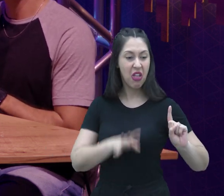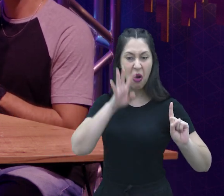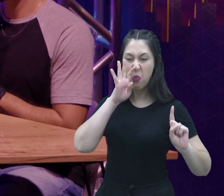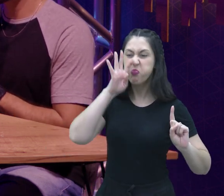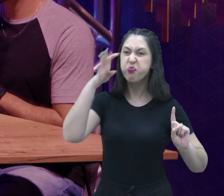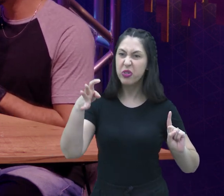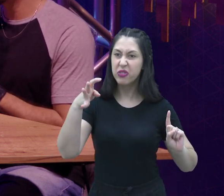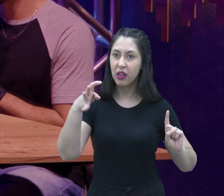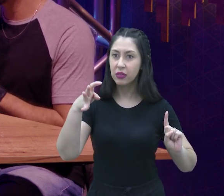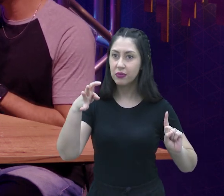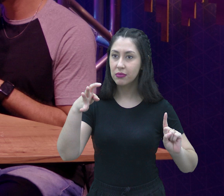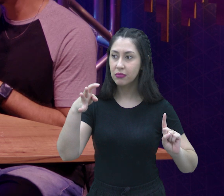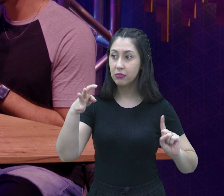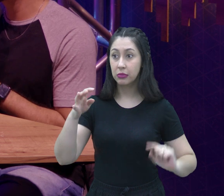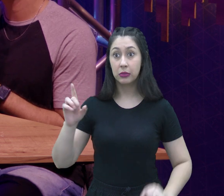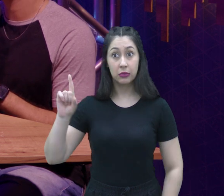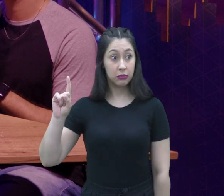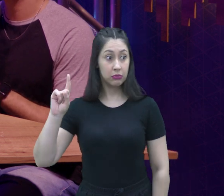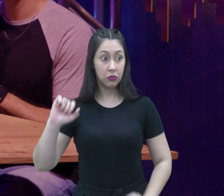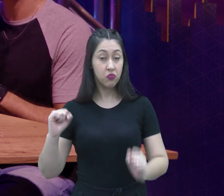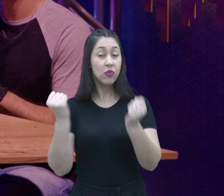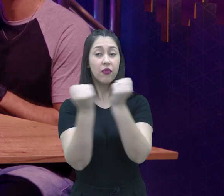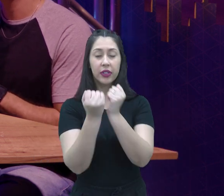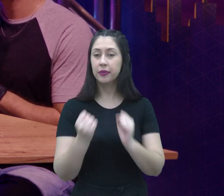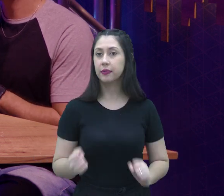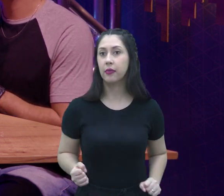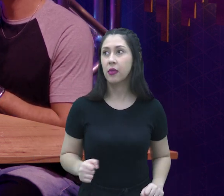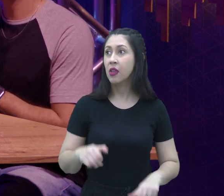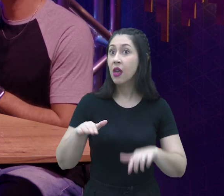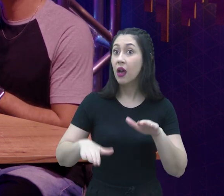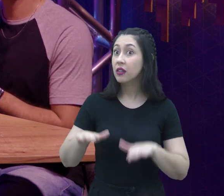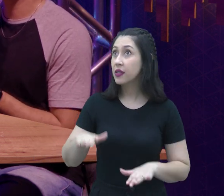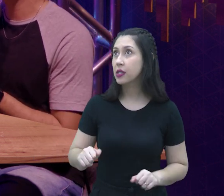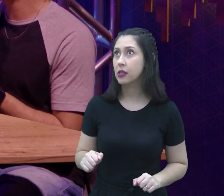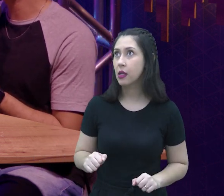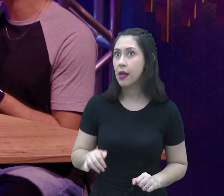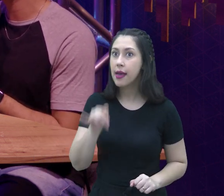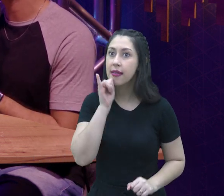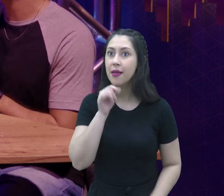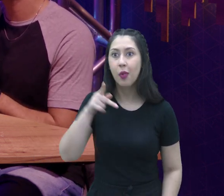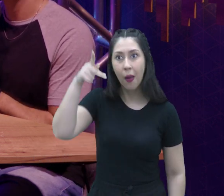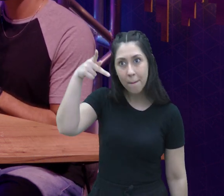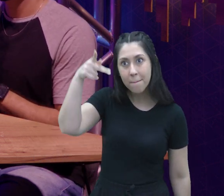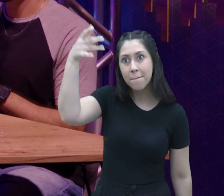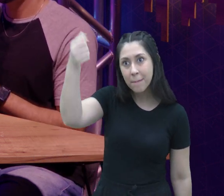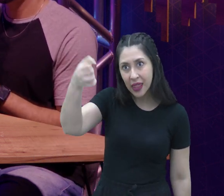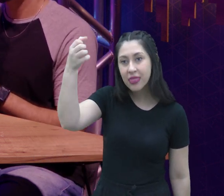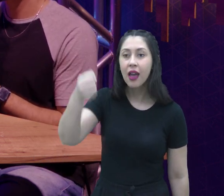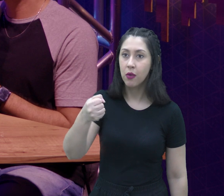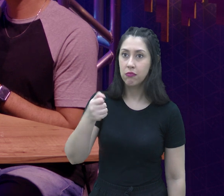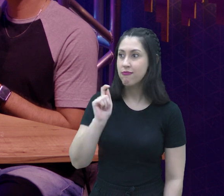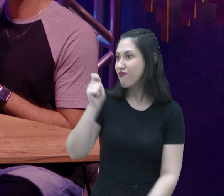coisa, seja de qualquer situação. Às vezes é algum caso de pensão alimentícia.